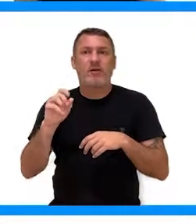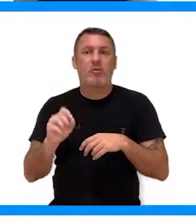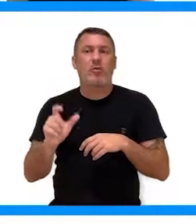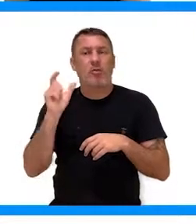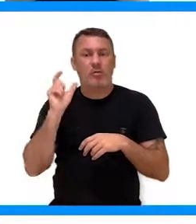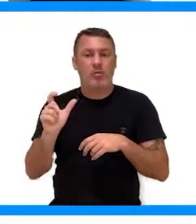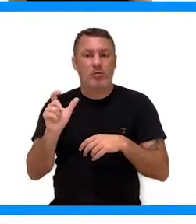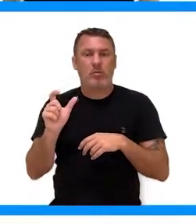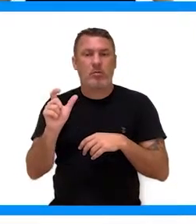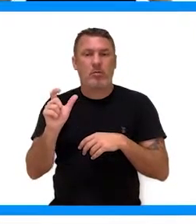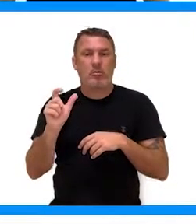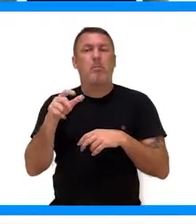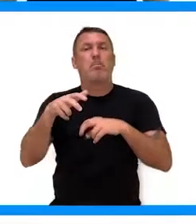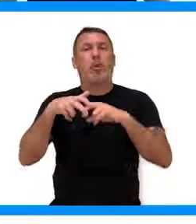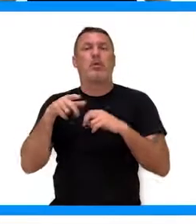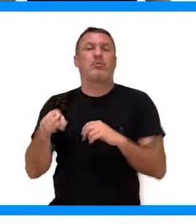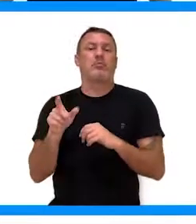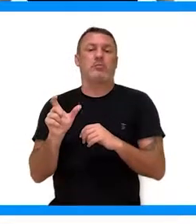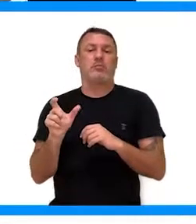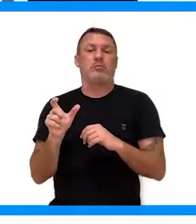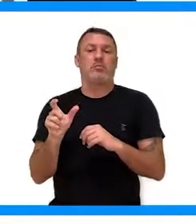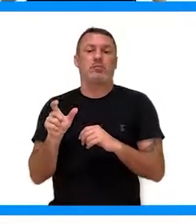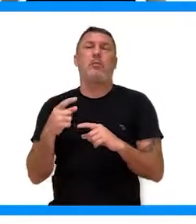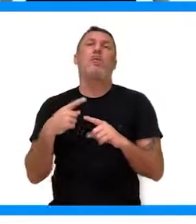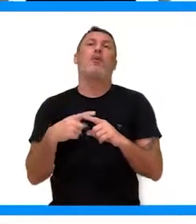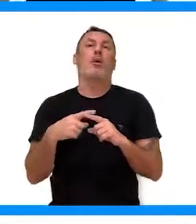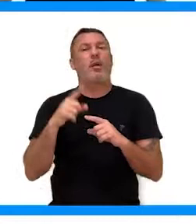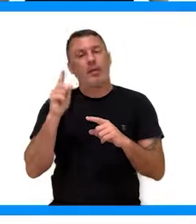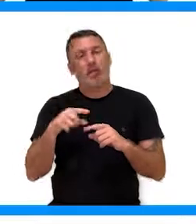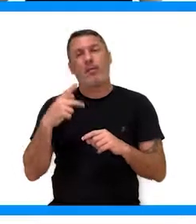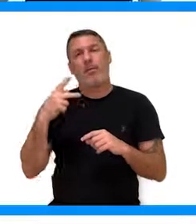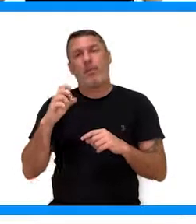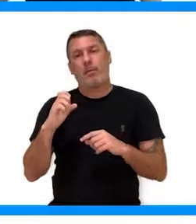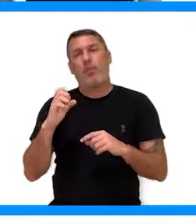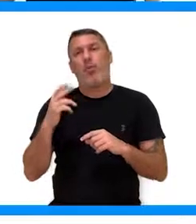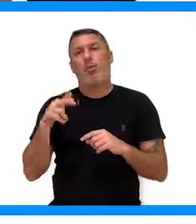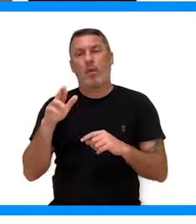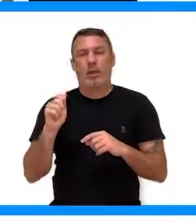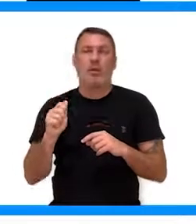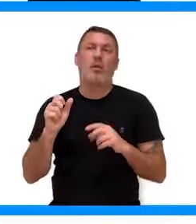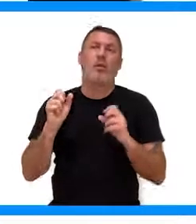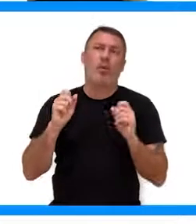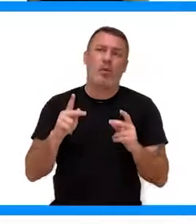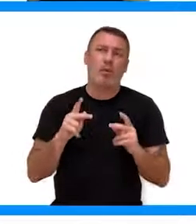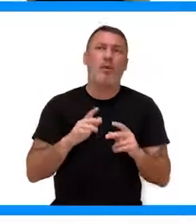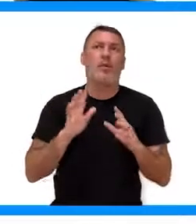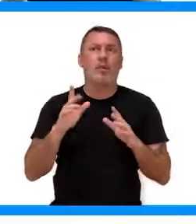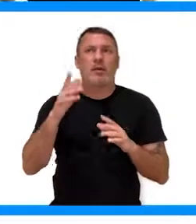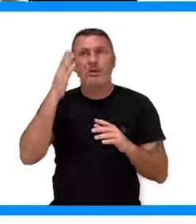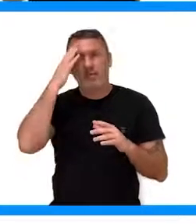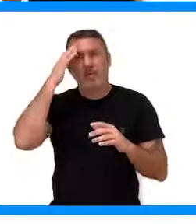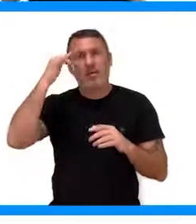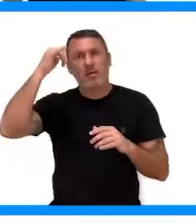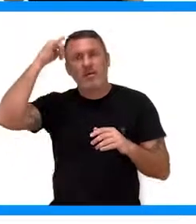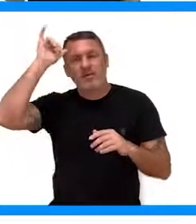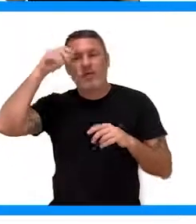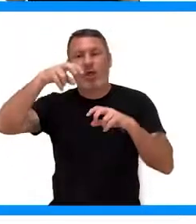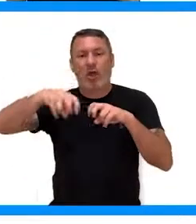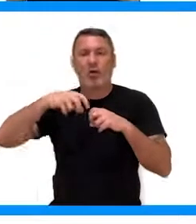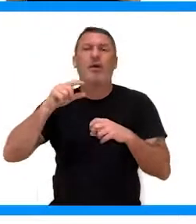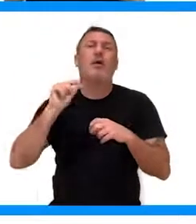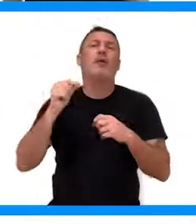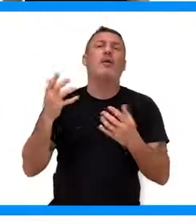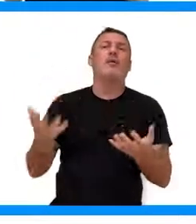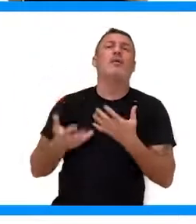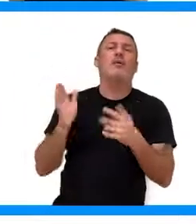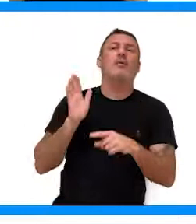Essa motivação, ela vem de onde? Professor, da pecuária. Tá, mas a produção pecuária